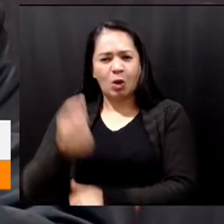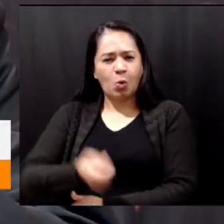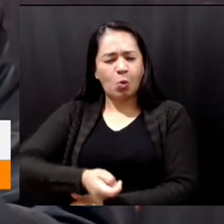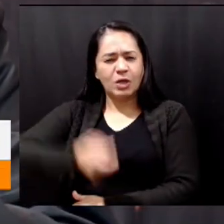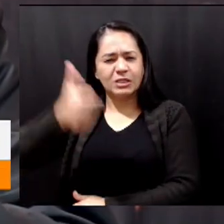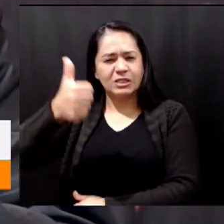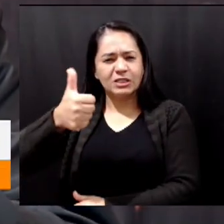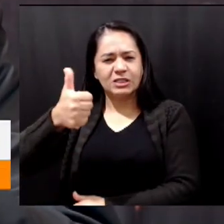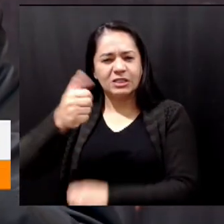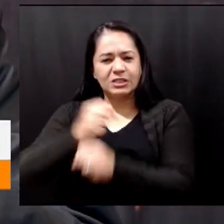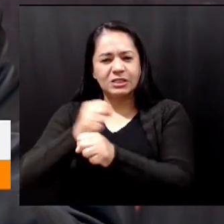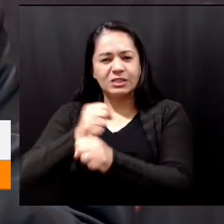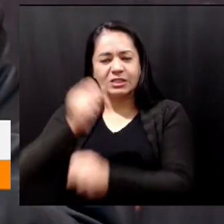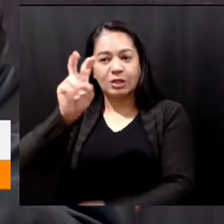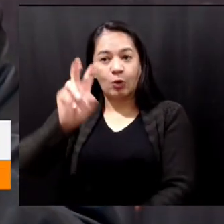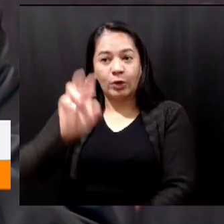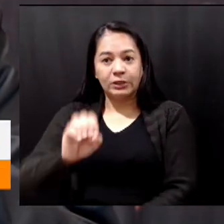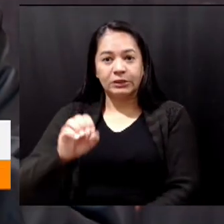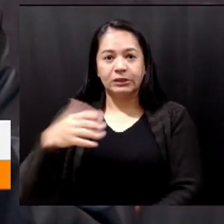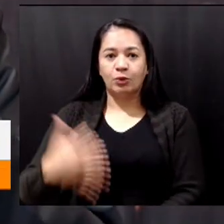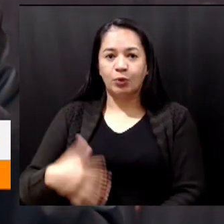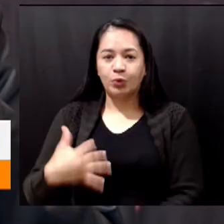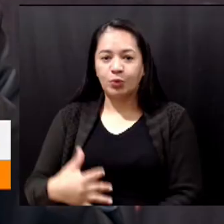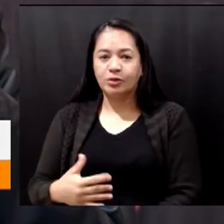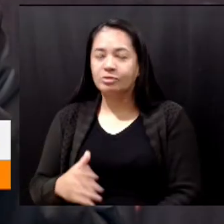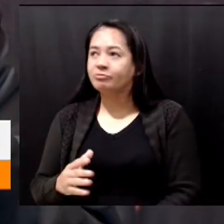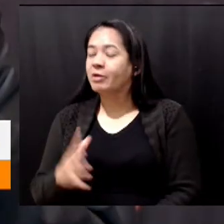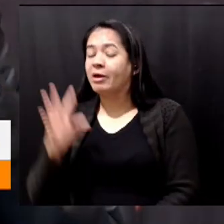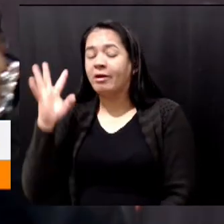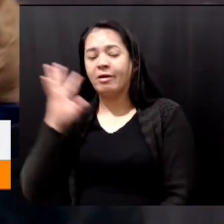né? Então é um negócio muito legal que acontece com